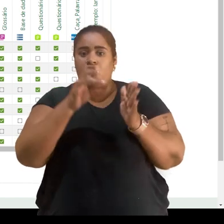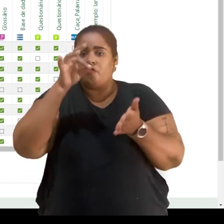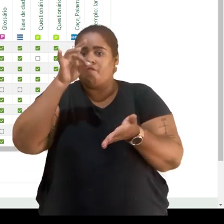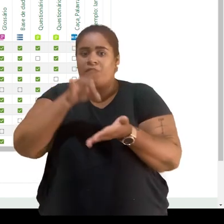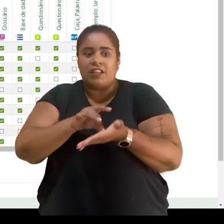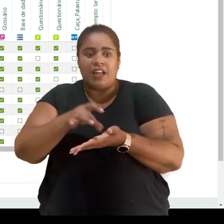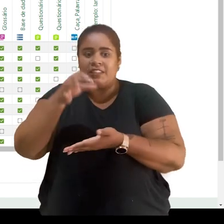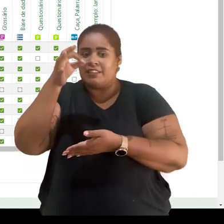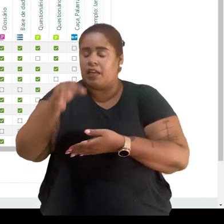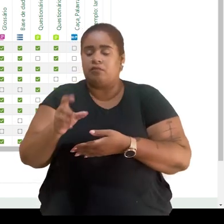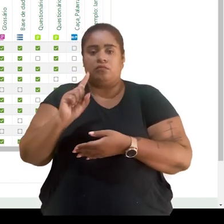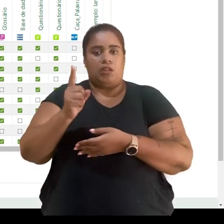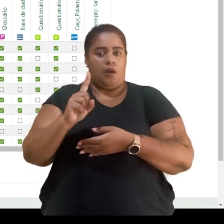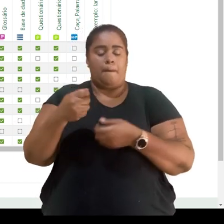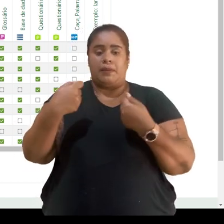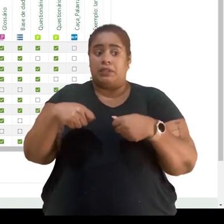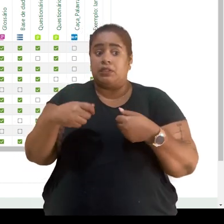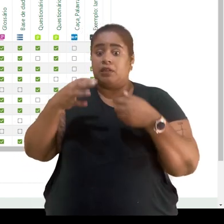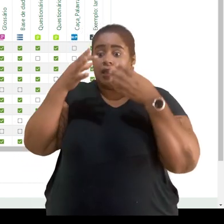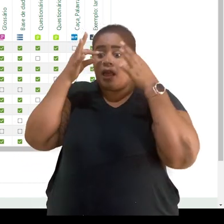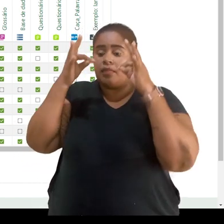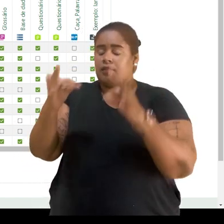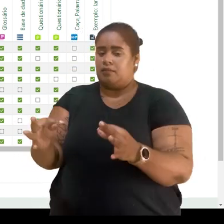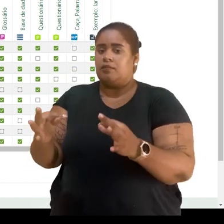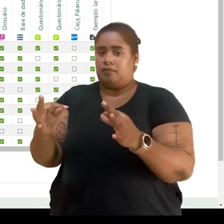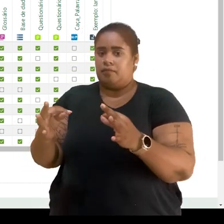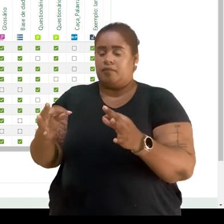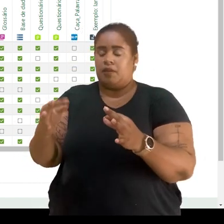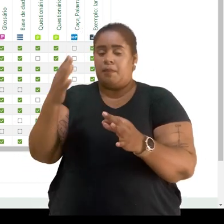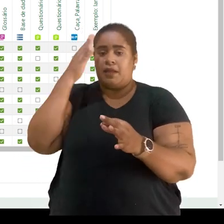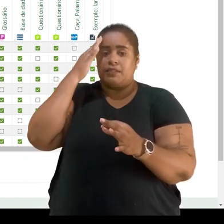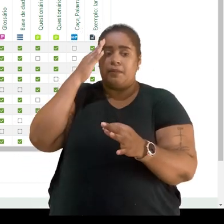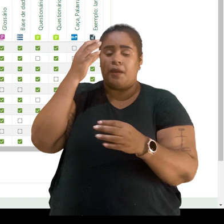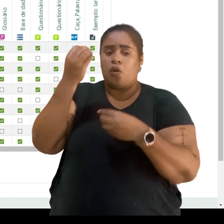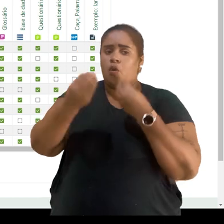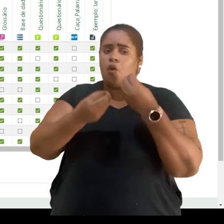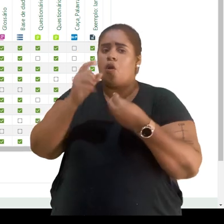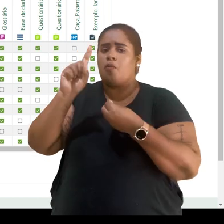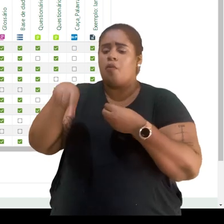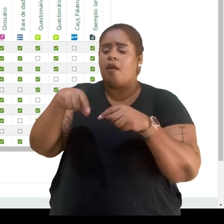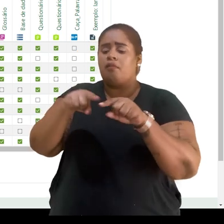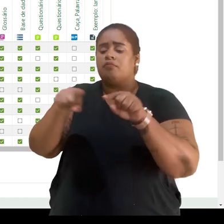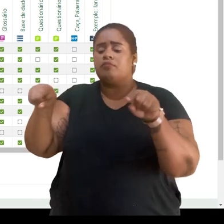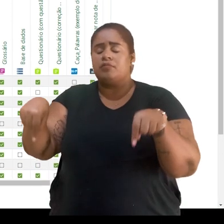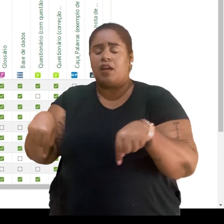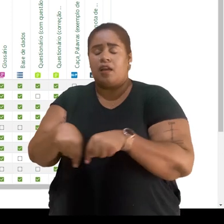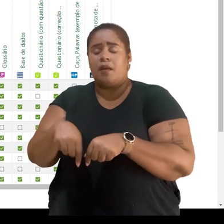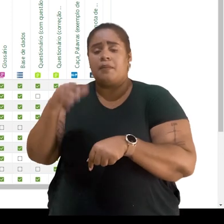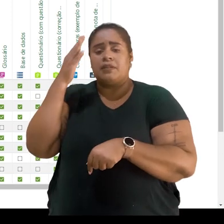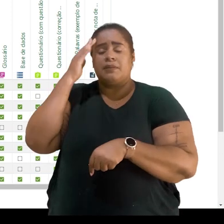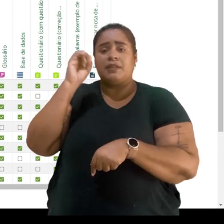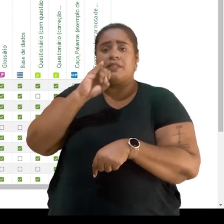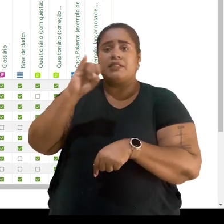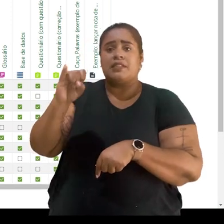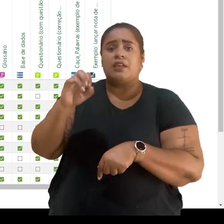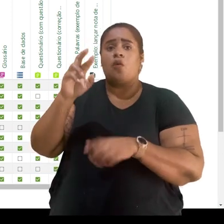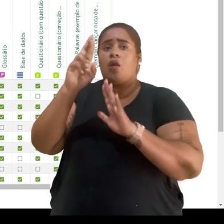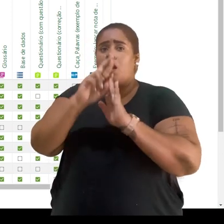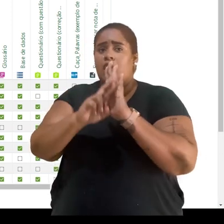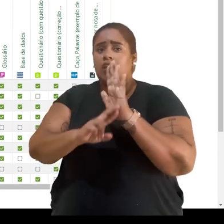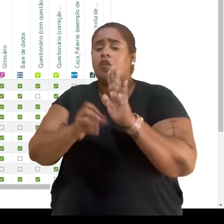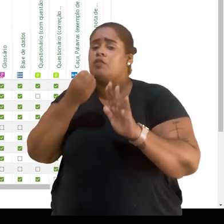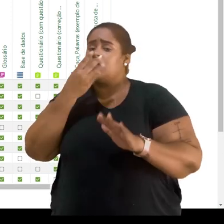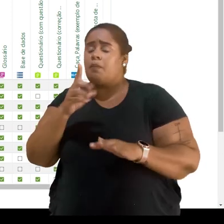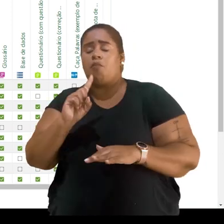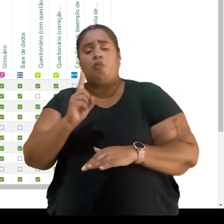relatório pode não ser muito fidedigno a realidade Então procure observar Qual é a realidade da sua